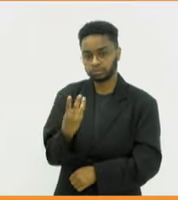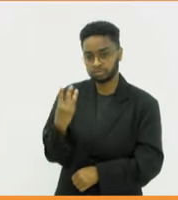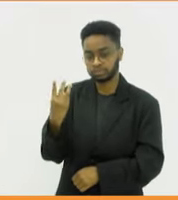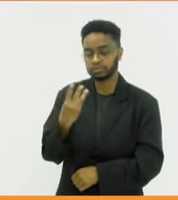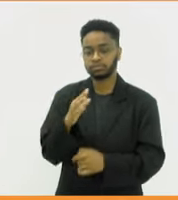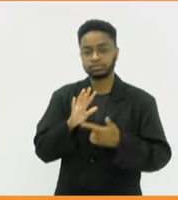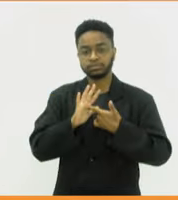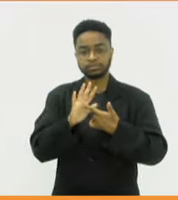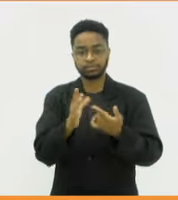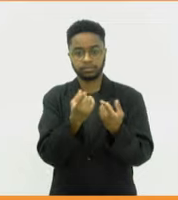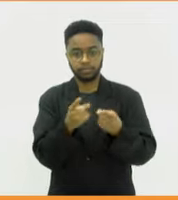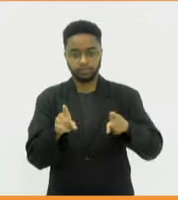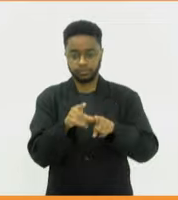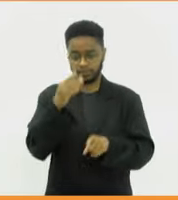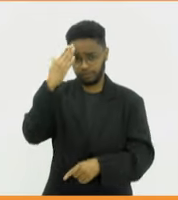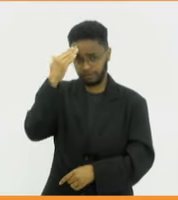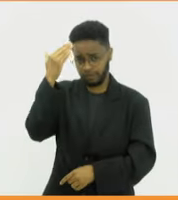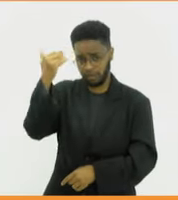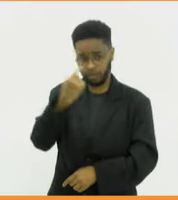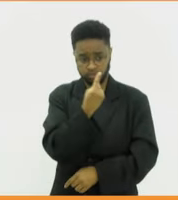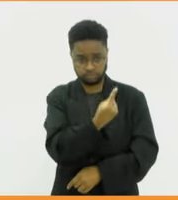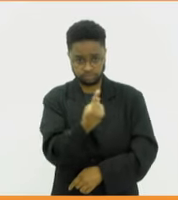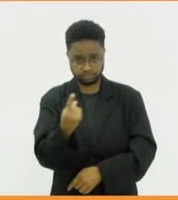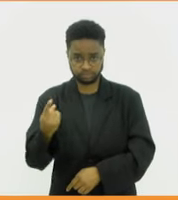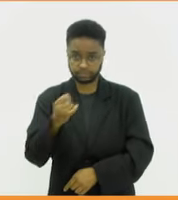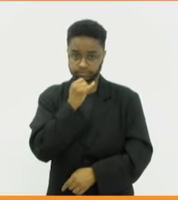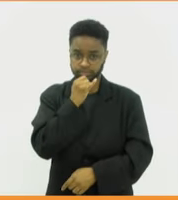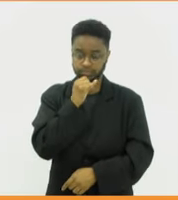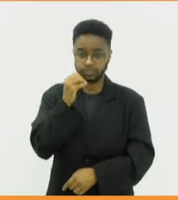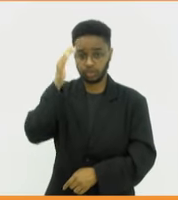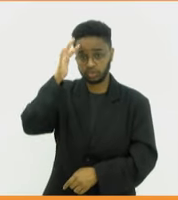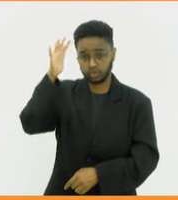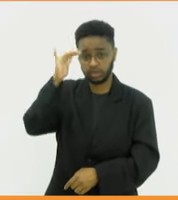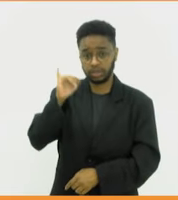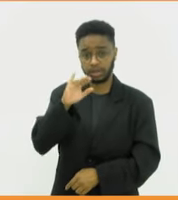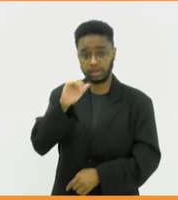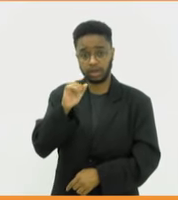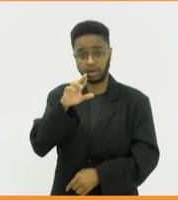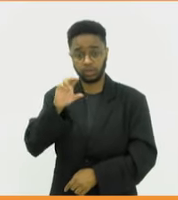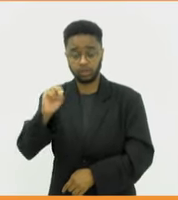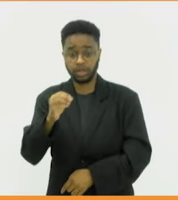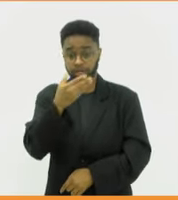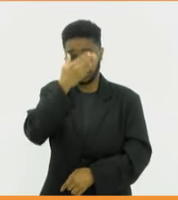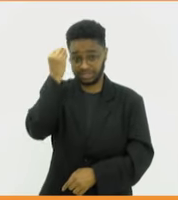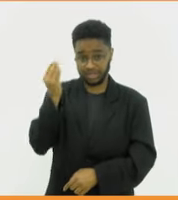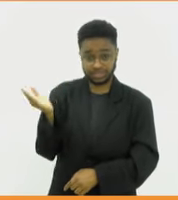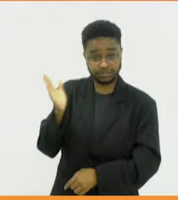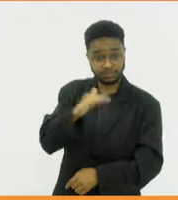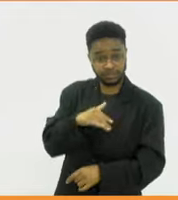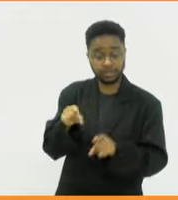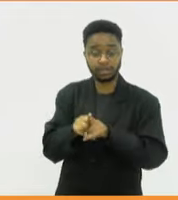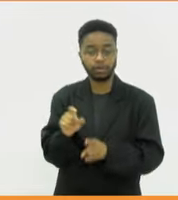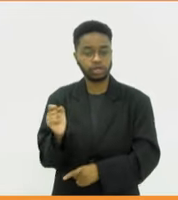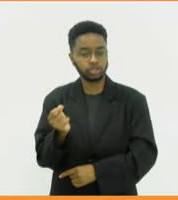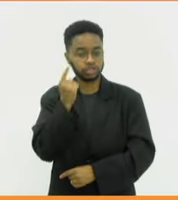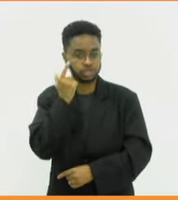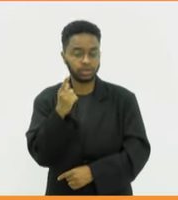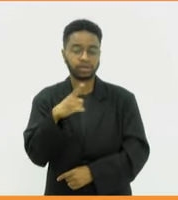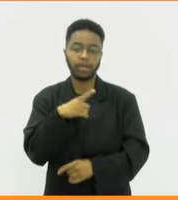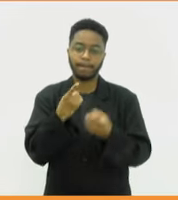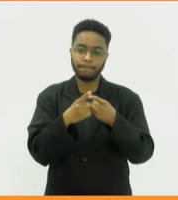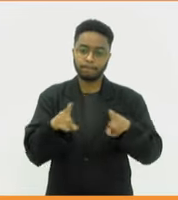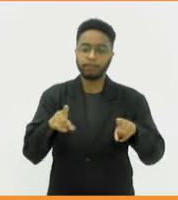cantar sucessos de suas carreiras individuais, como Sonho de Ícaro, Esquece e Vem e Muito Estranho, a preços realmente